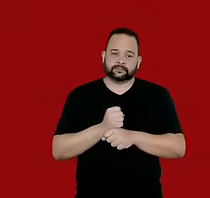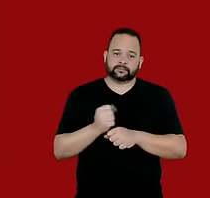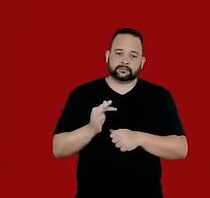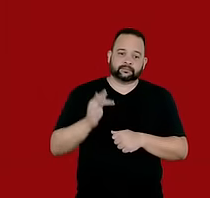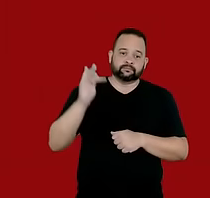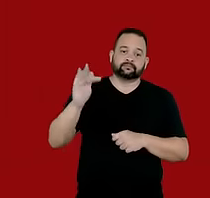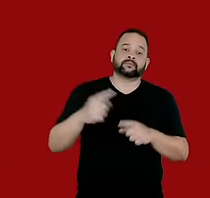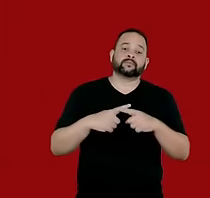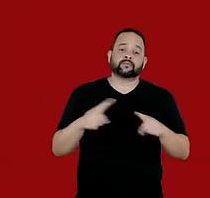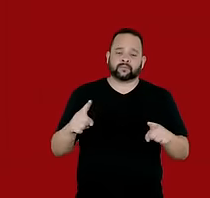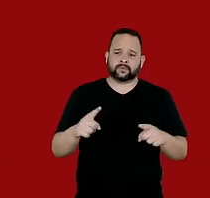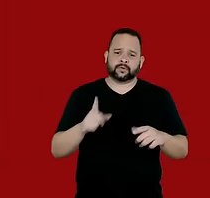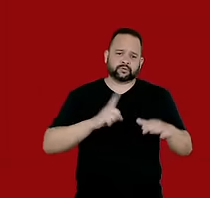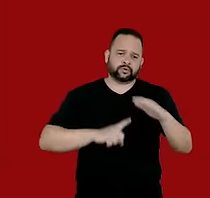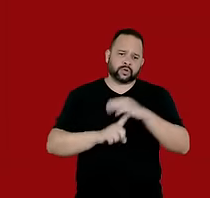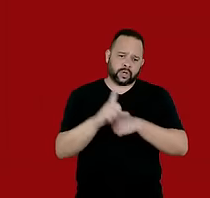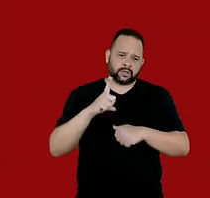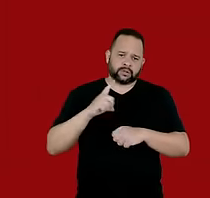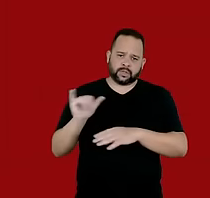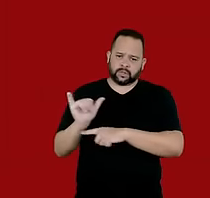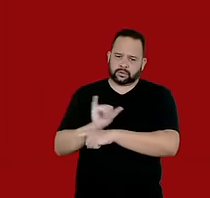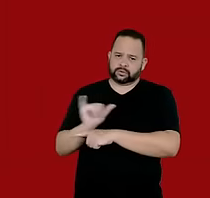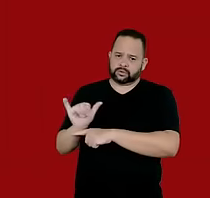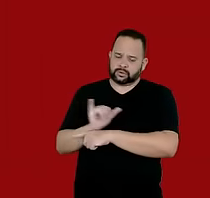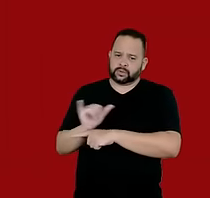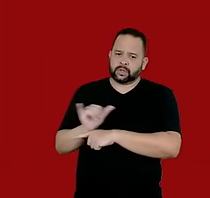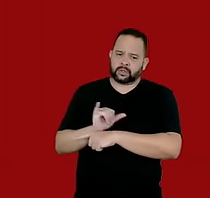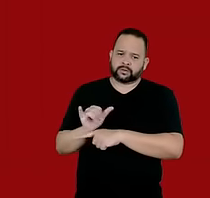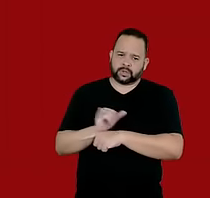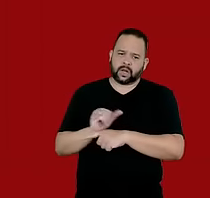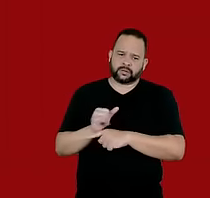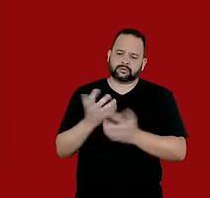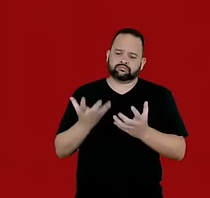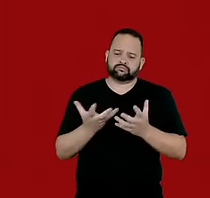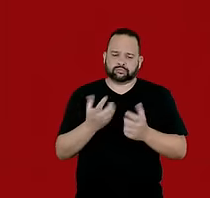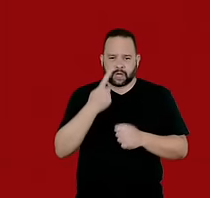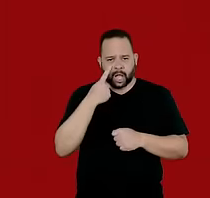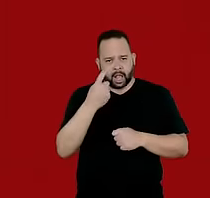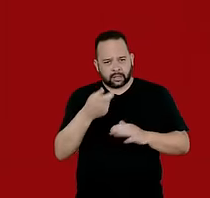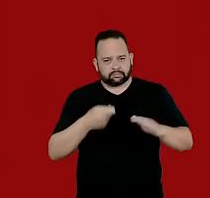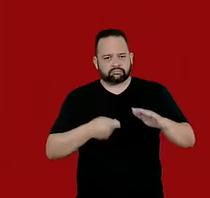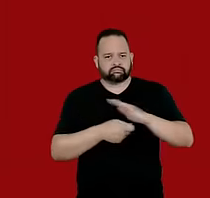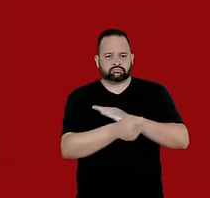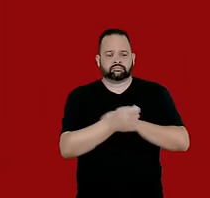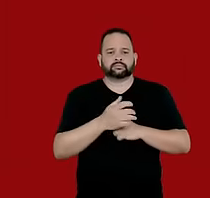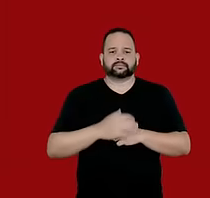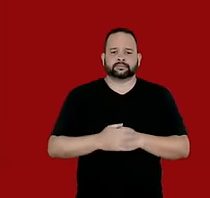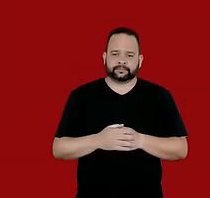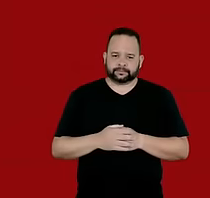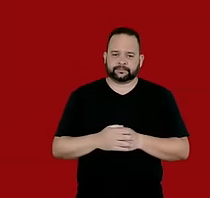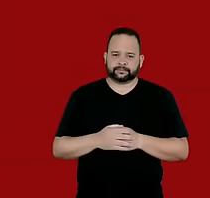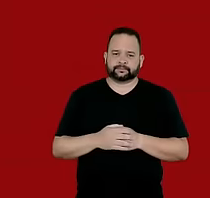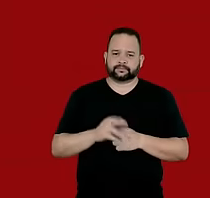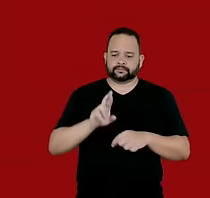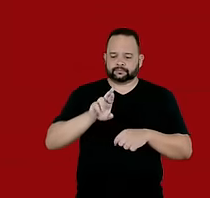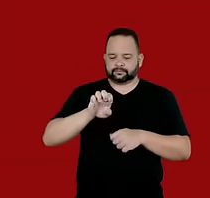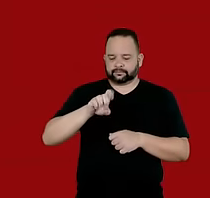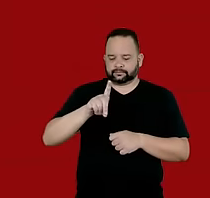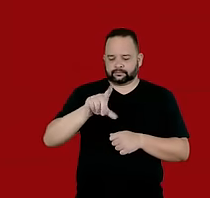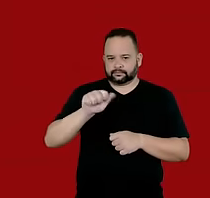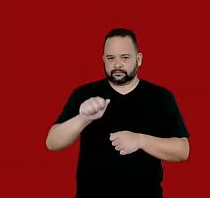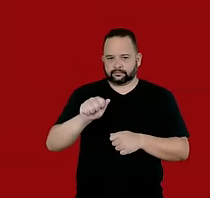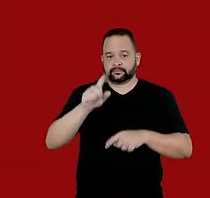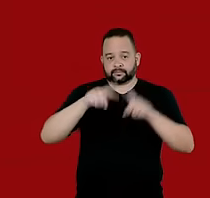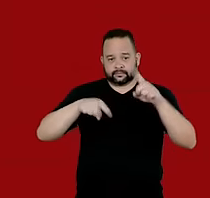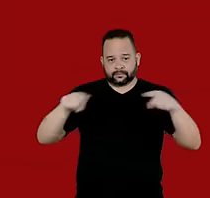têm essa estratégia em seus benchmarks e tem diversas né estratégias de renda variável no exterior como Eleotério mencionou